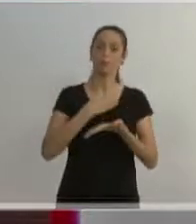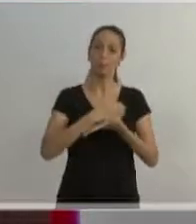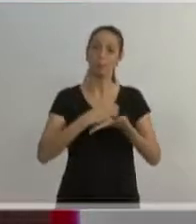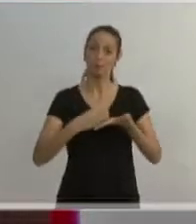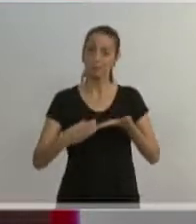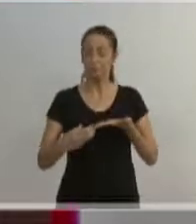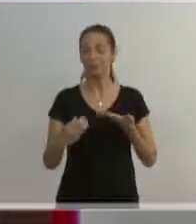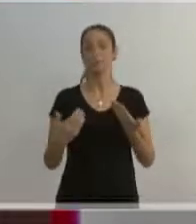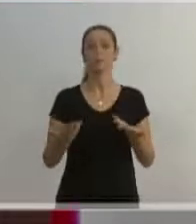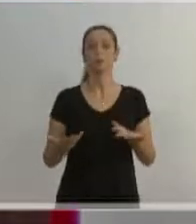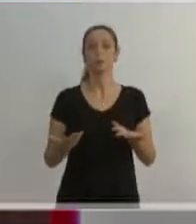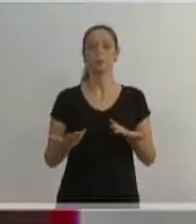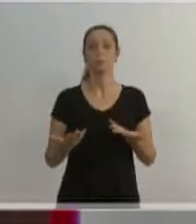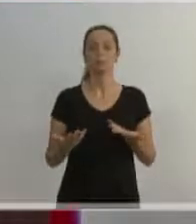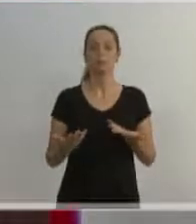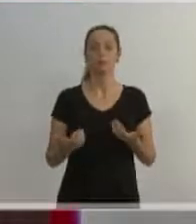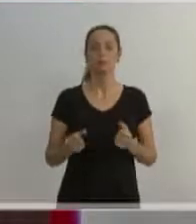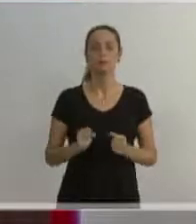enfim